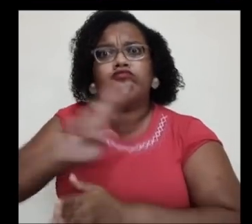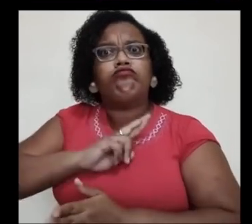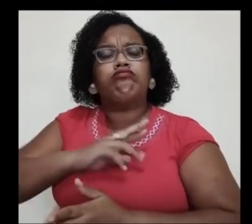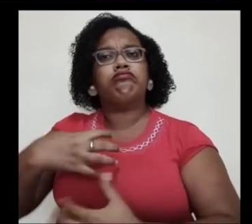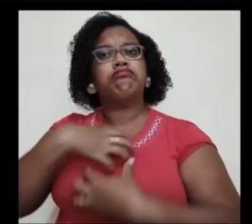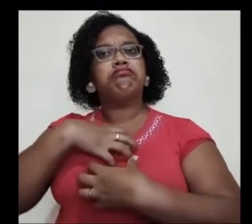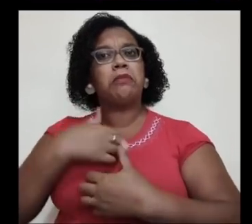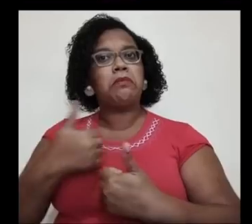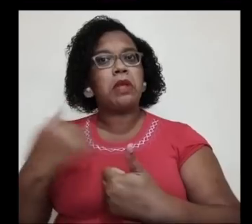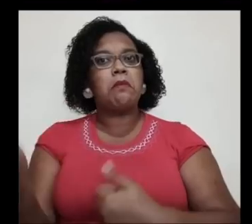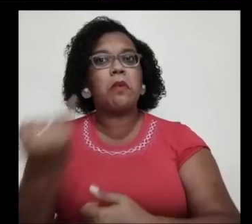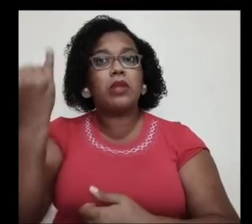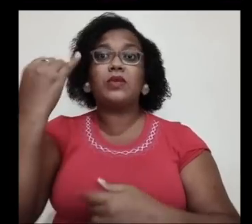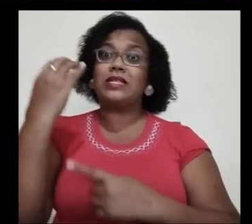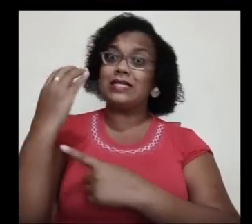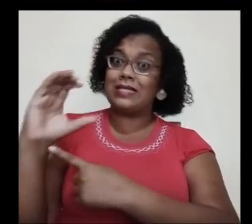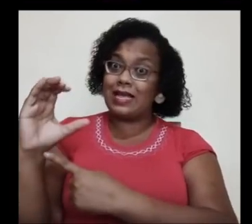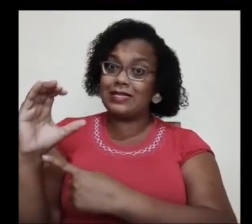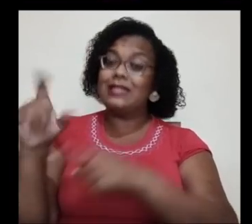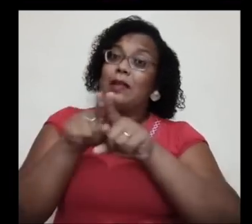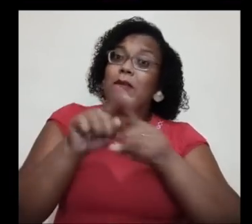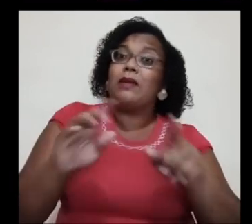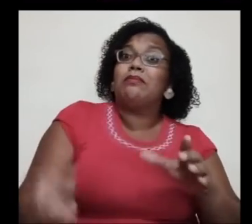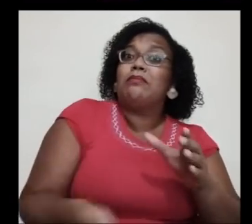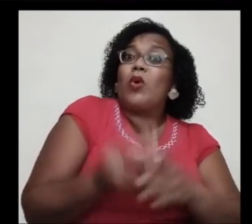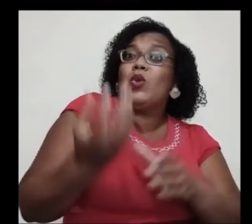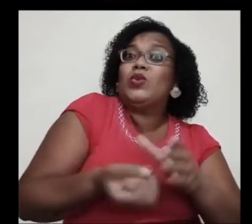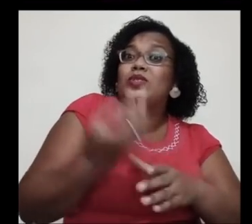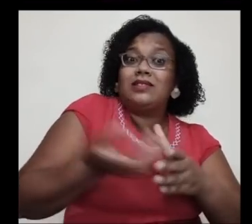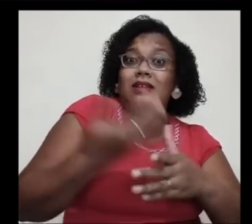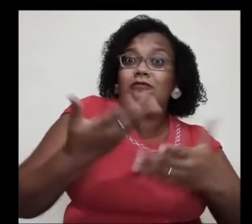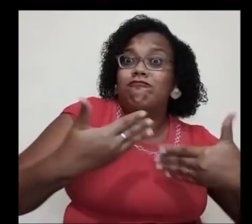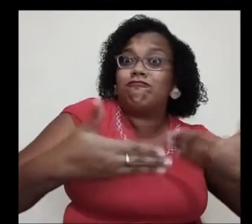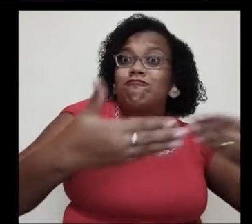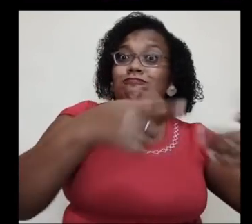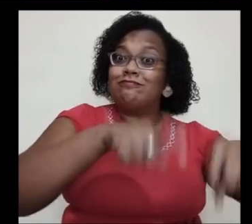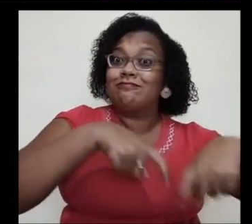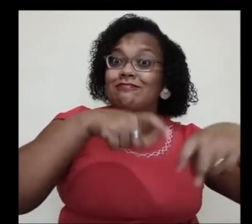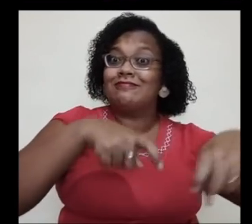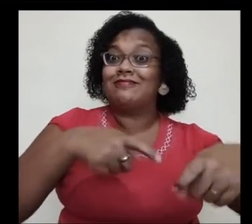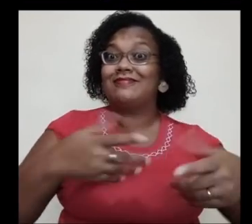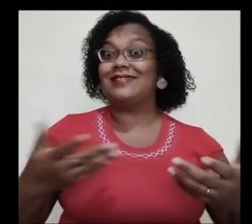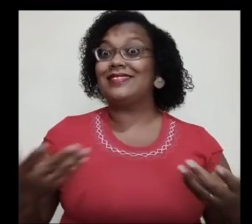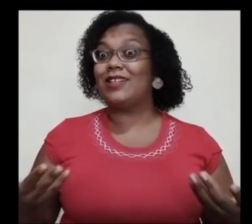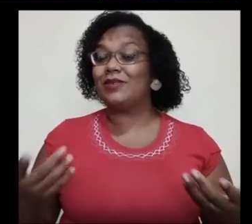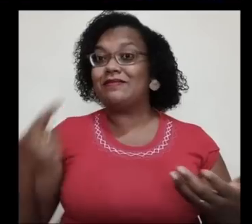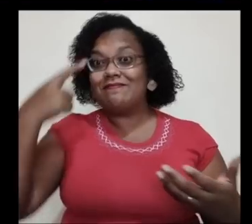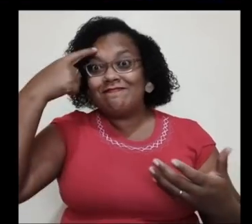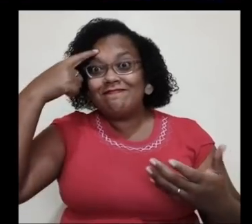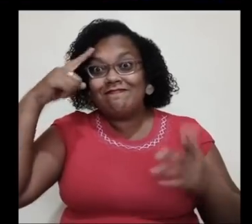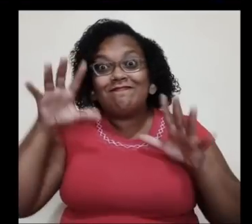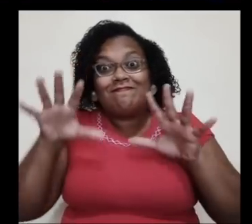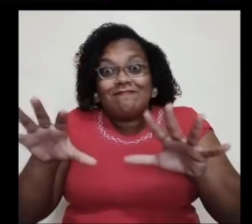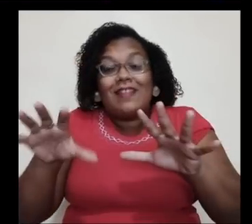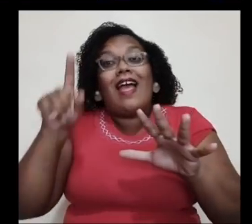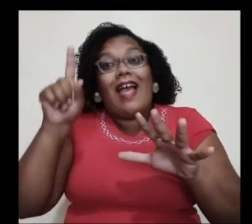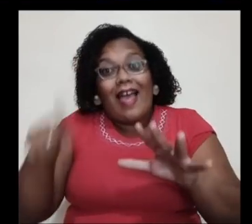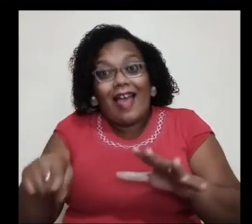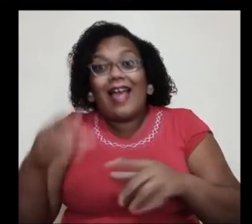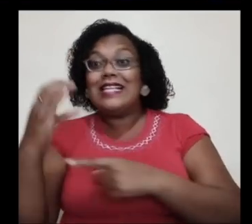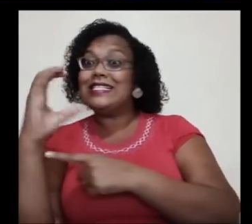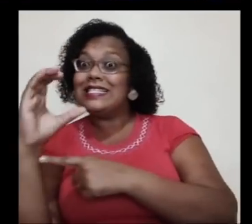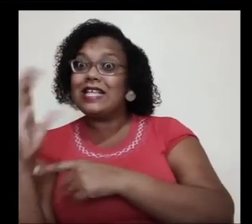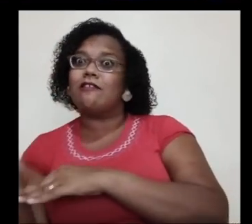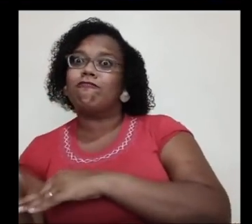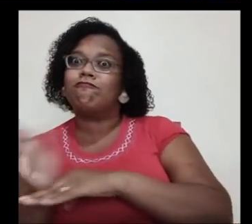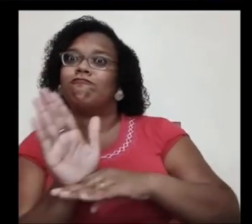Então, a gente tem que destacar que isso é uma contribuição muito significativa da ciência brasileira. Embora a gente esteja falando